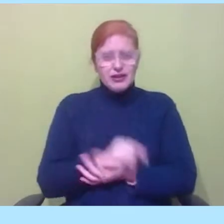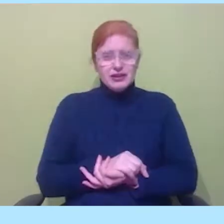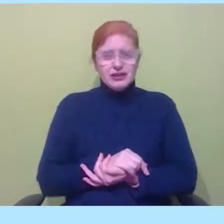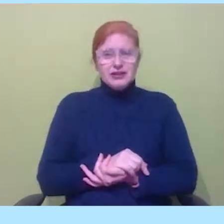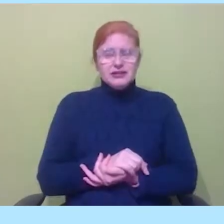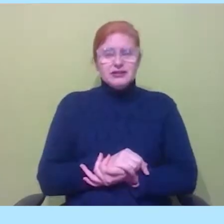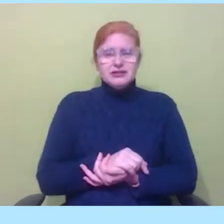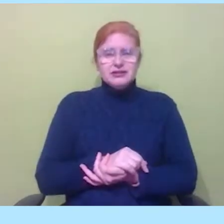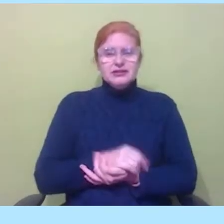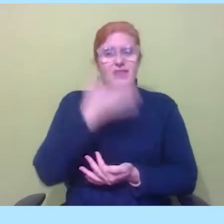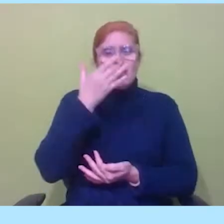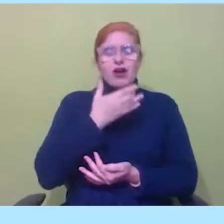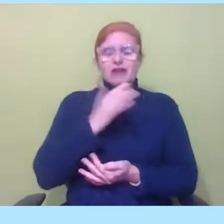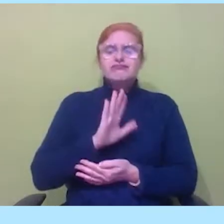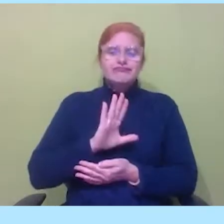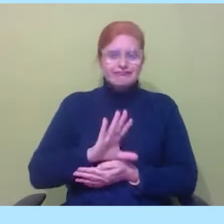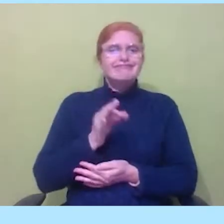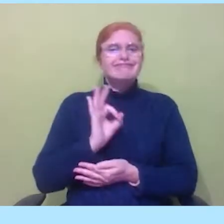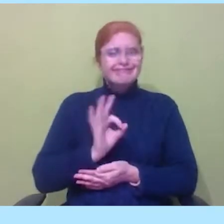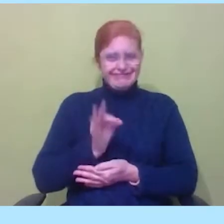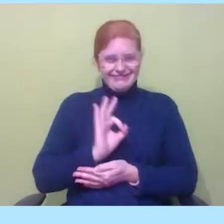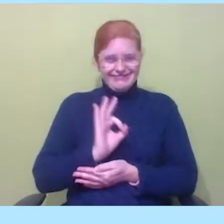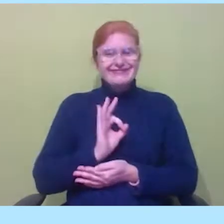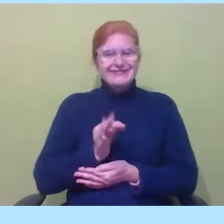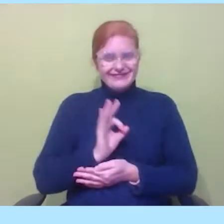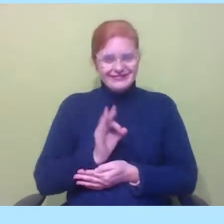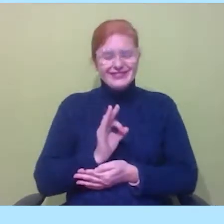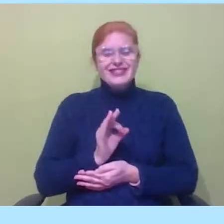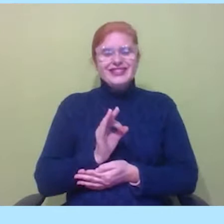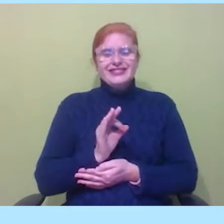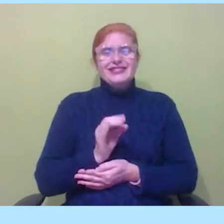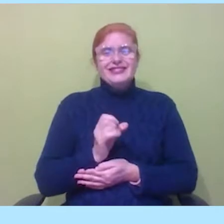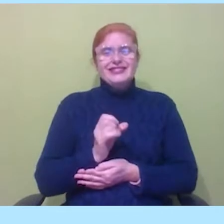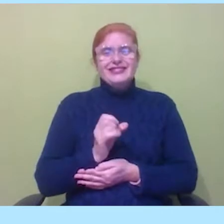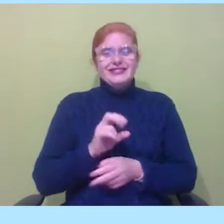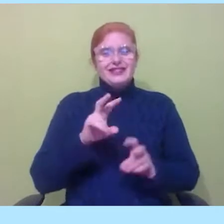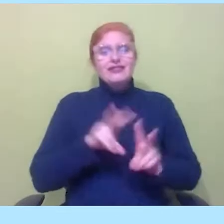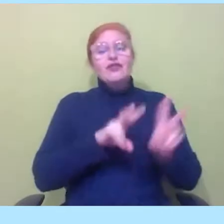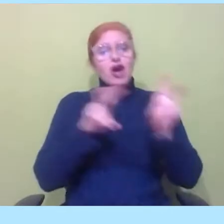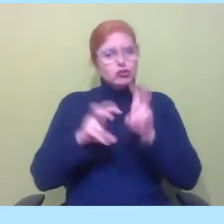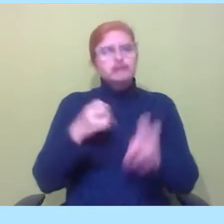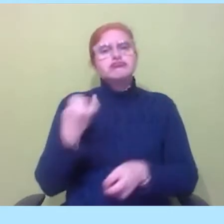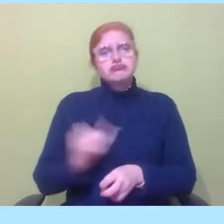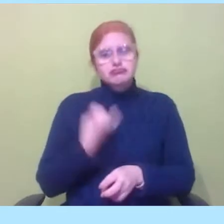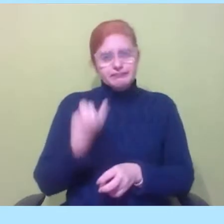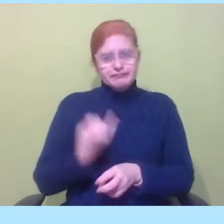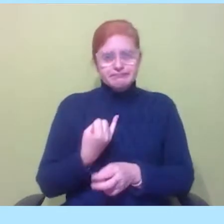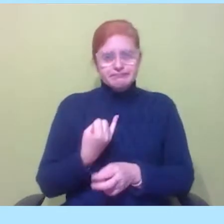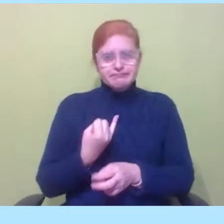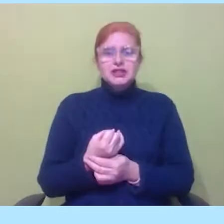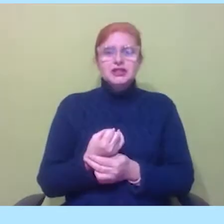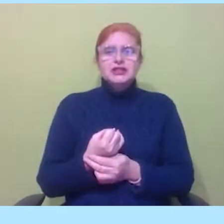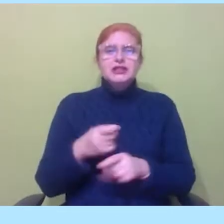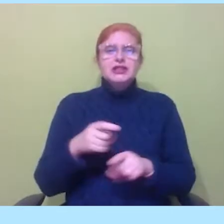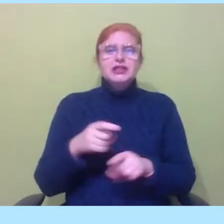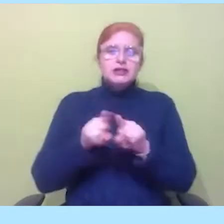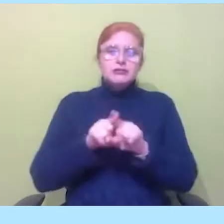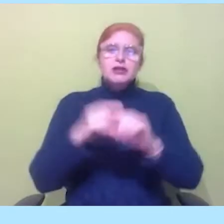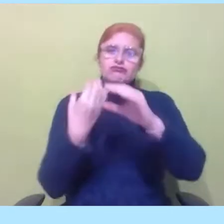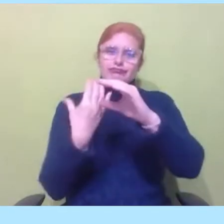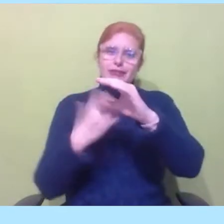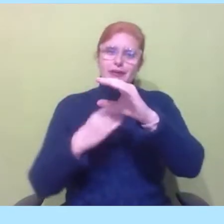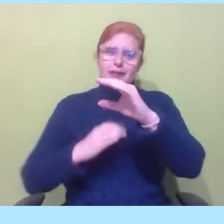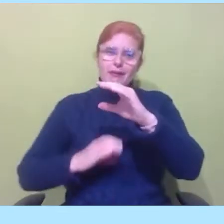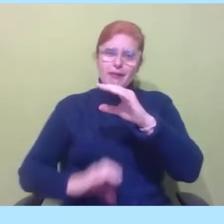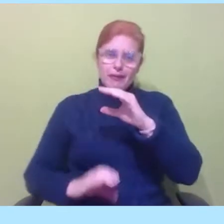é bem isso, você tocou um ponto super importante aí, né? E aqui nos comentários a gente tem também